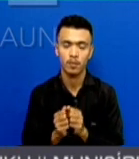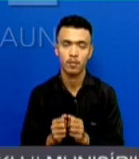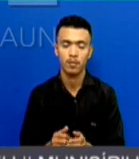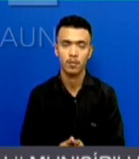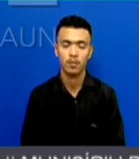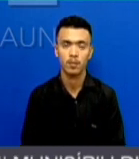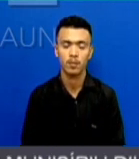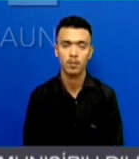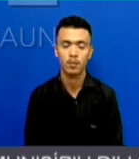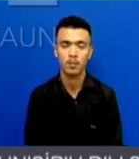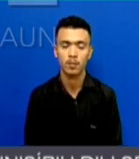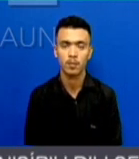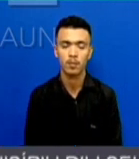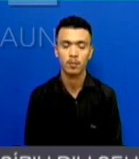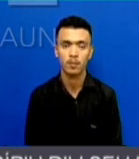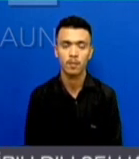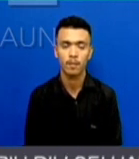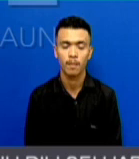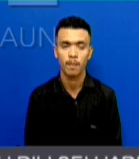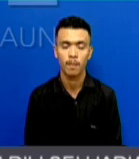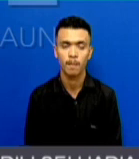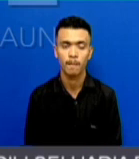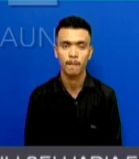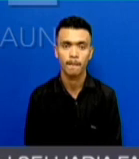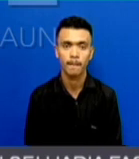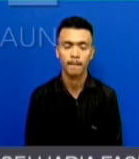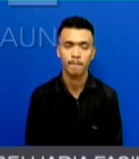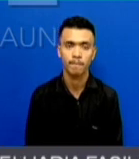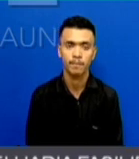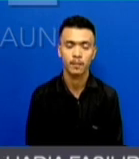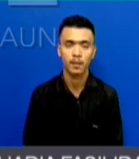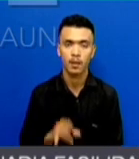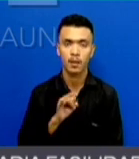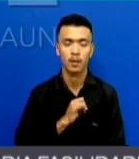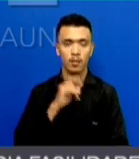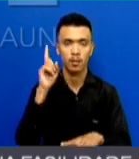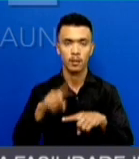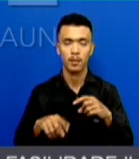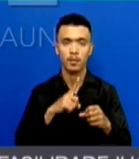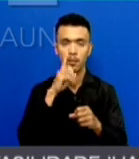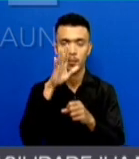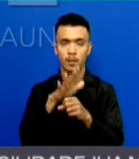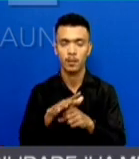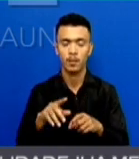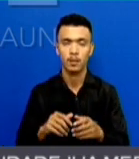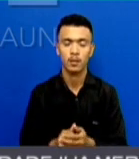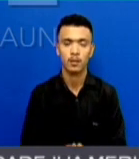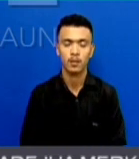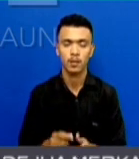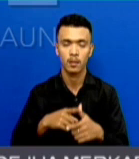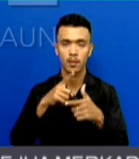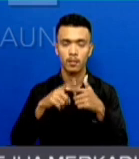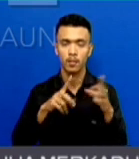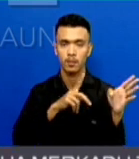preço tarifário, mesmo que agora em vigor, para futuramente. Mas, ele né, a tabela promete lá, a calcular, pois para